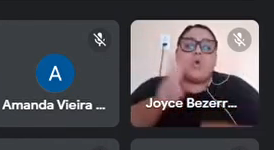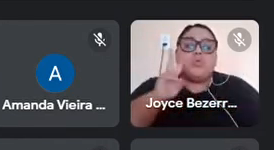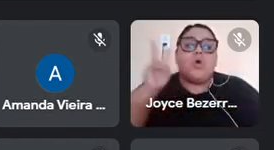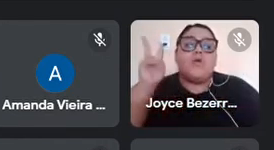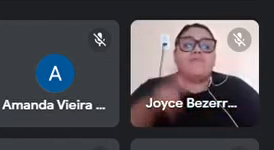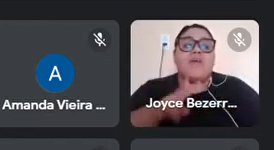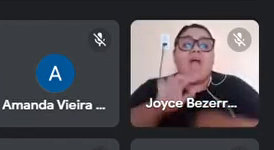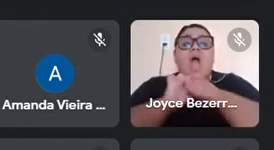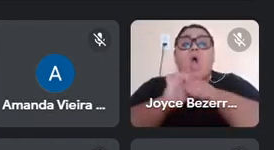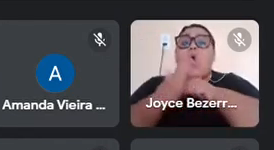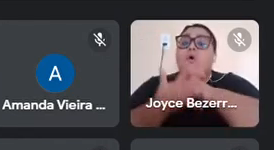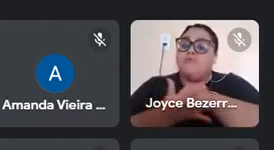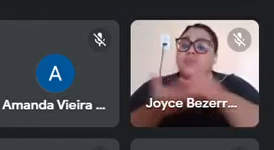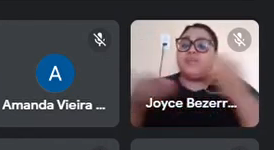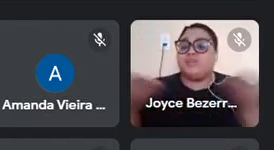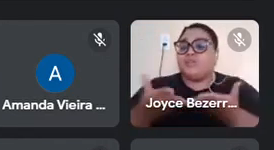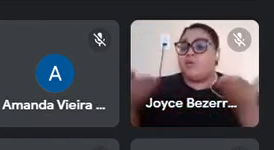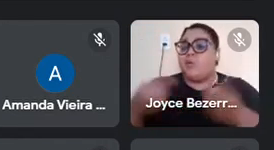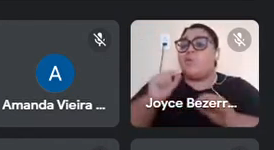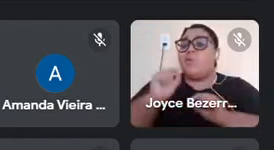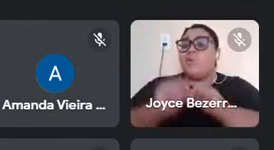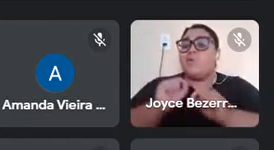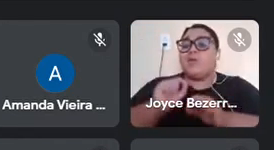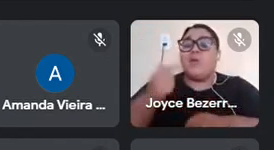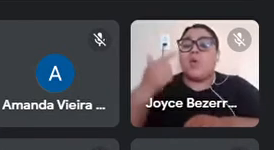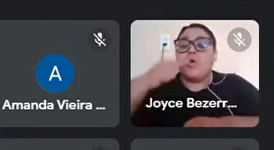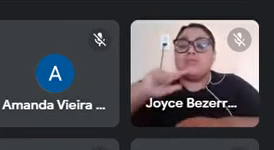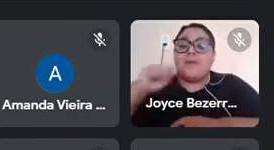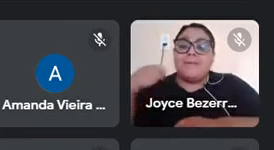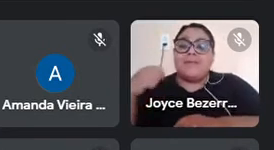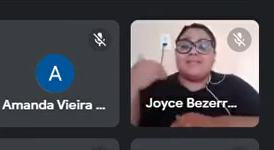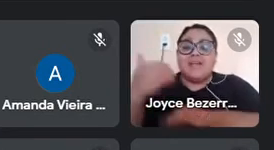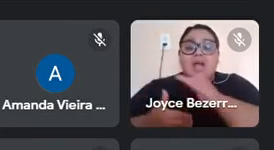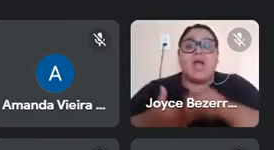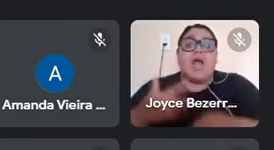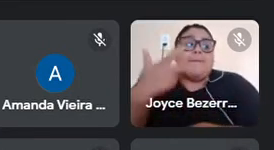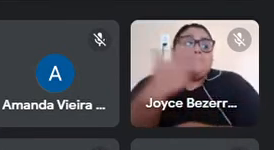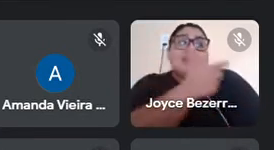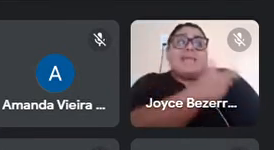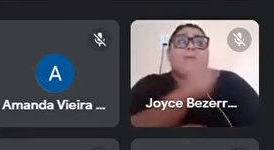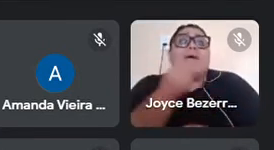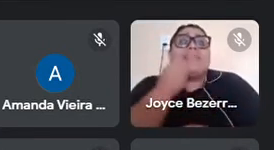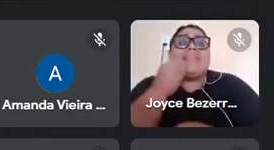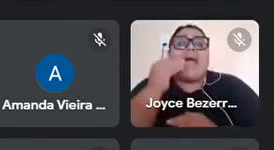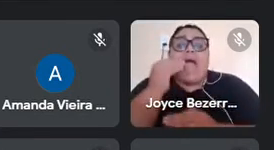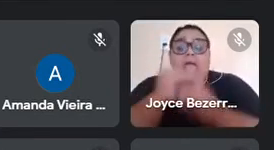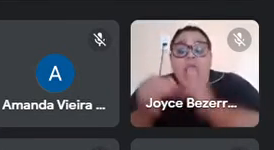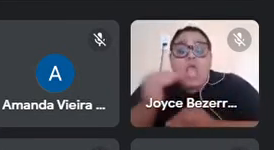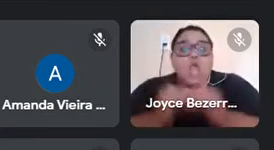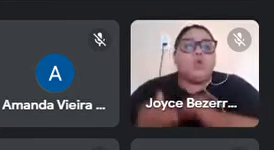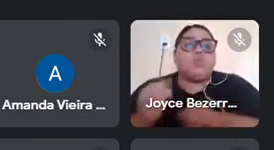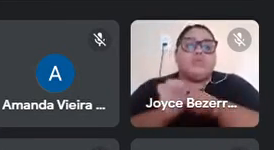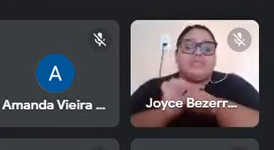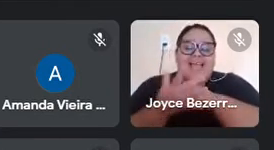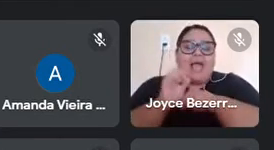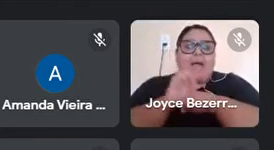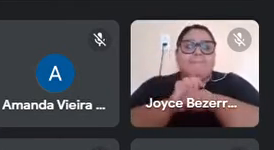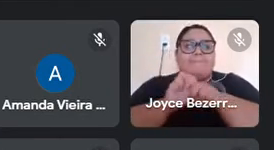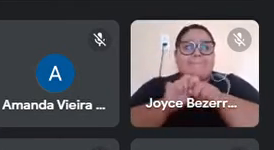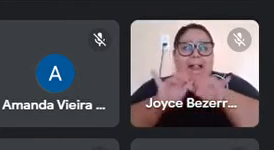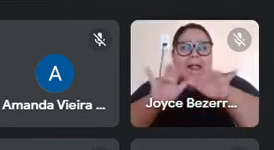Covid agora, que o que se conseguiu teve que iniciar a aplicação para tentar reduzir essa quantidade de